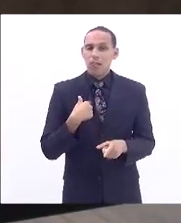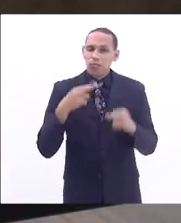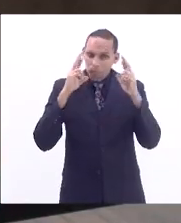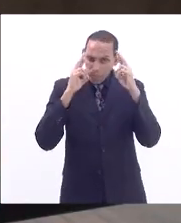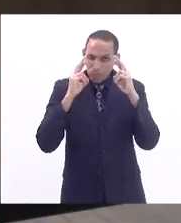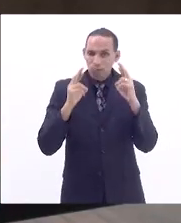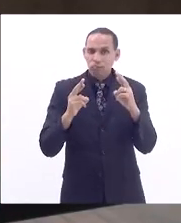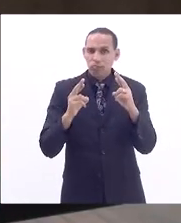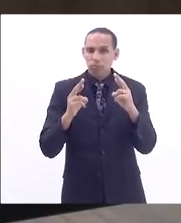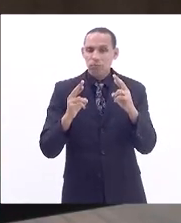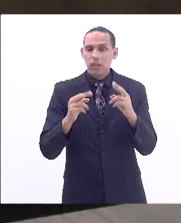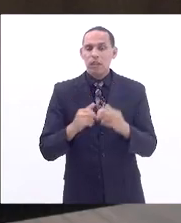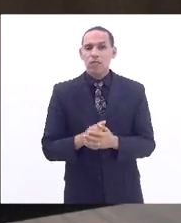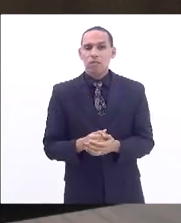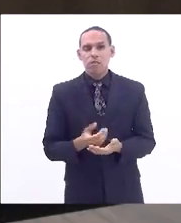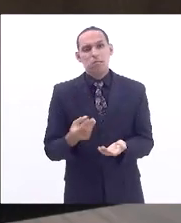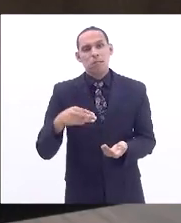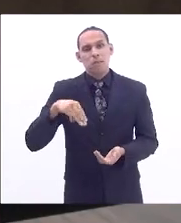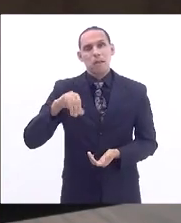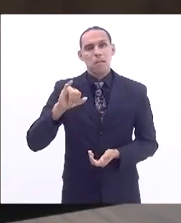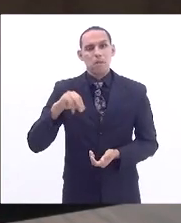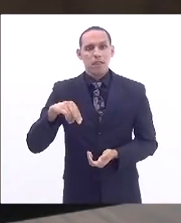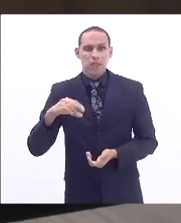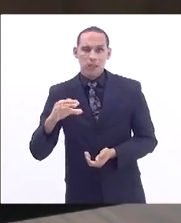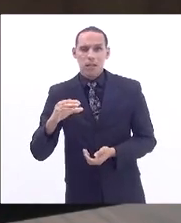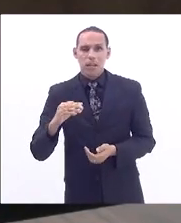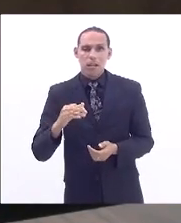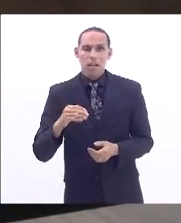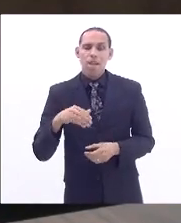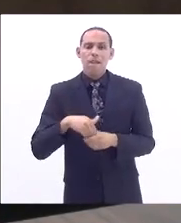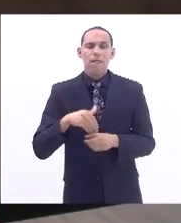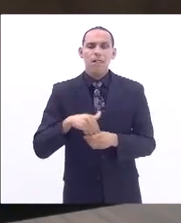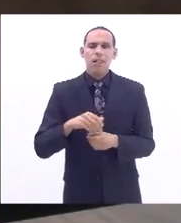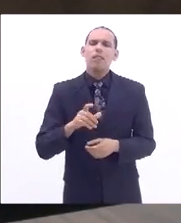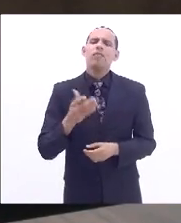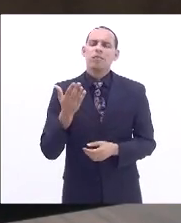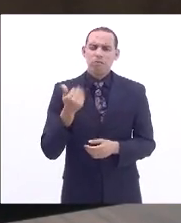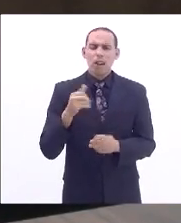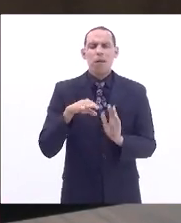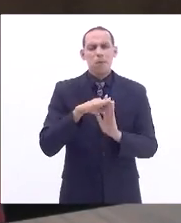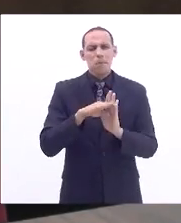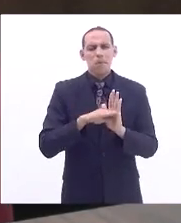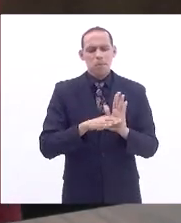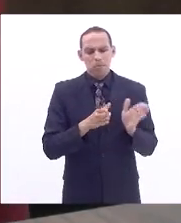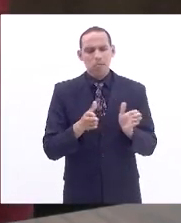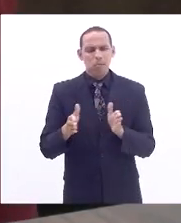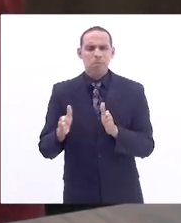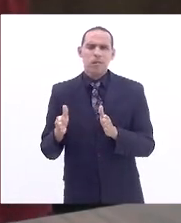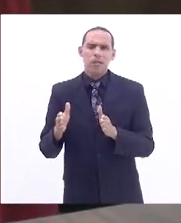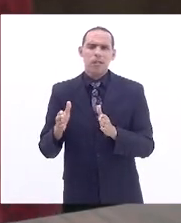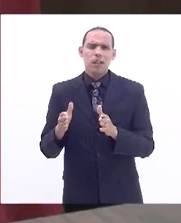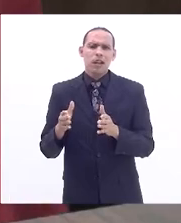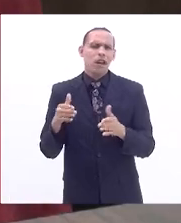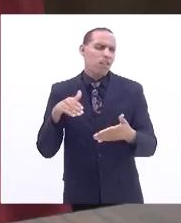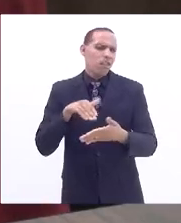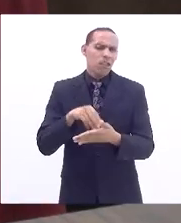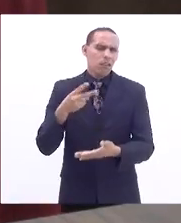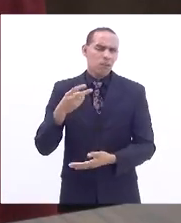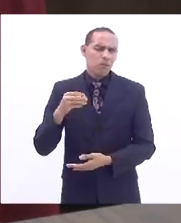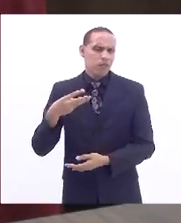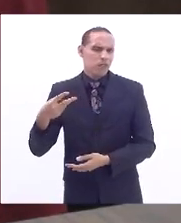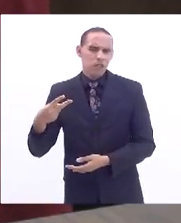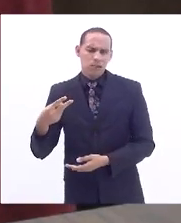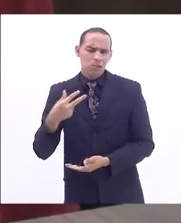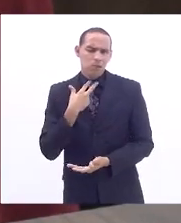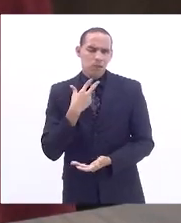respeito até já que o deputado Carlos minc Vou salvar os trabalhos a roda é bem corrigir aquela não dá para aderir até eu acompanho até